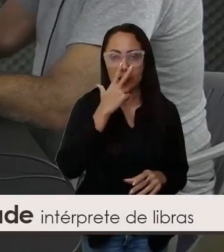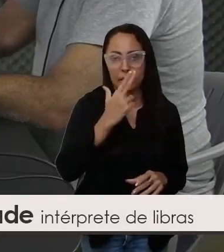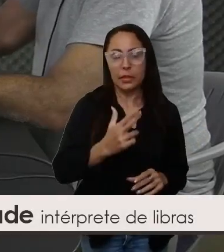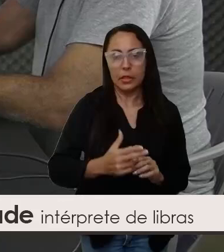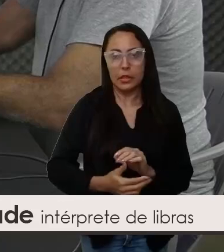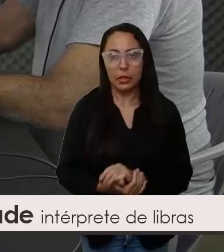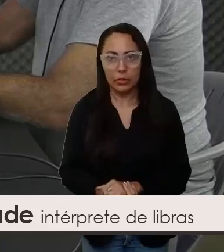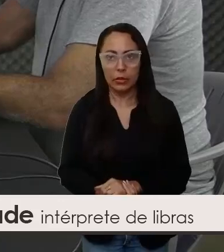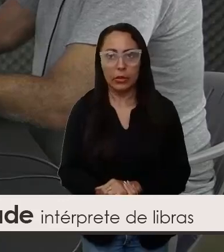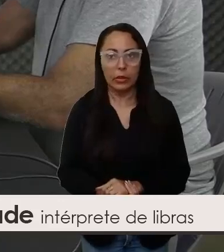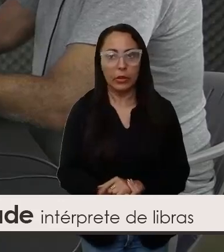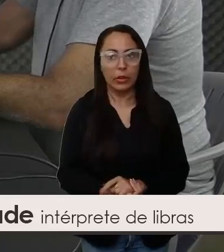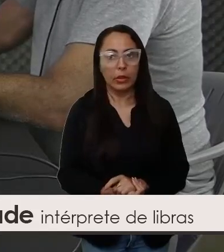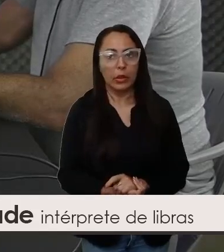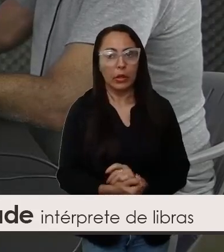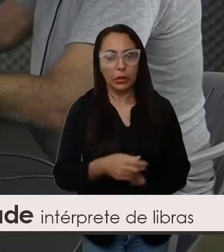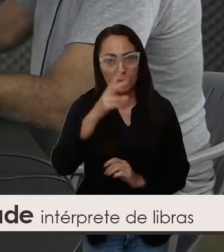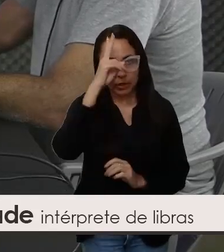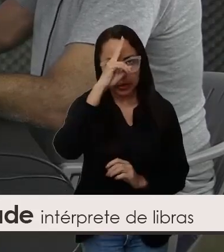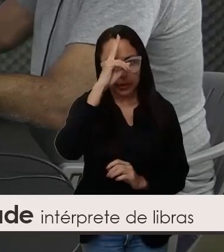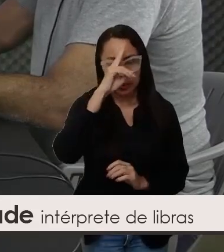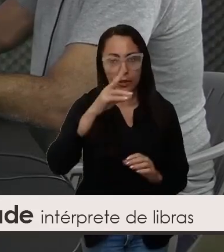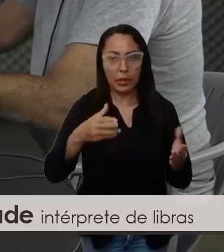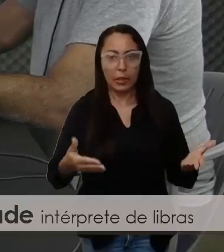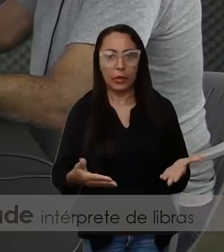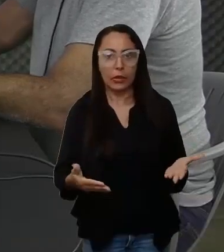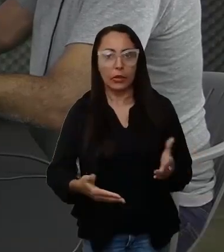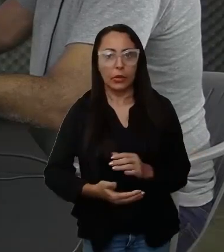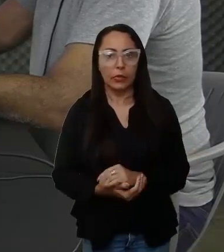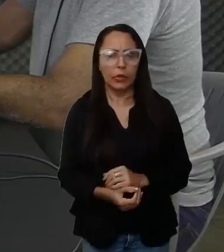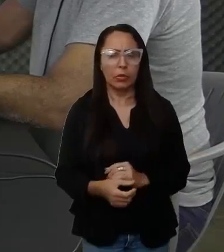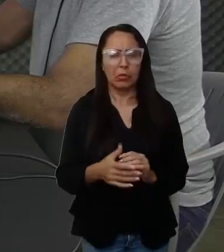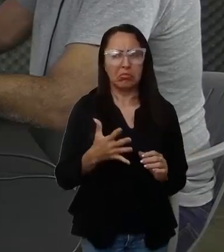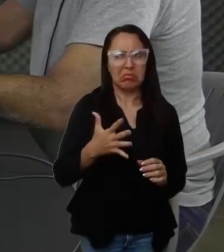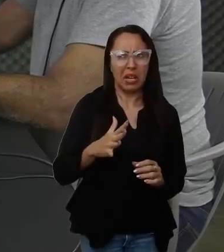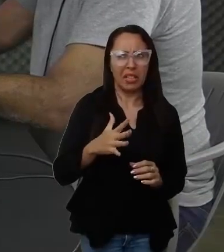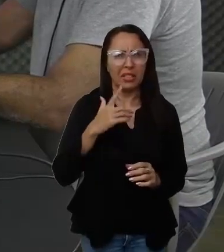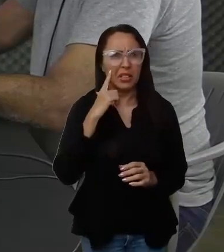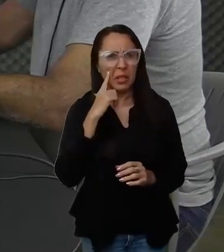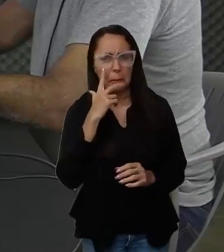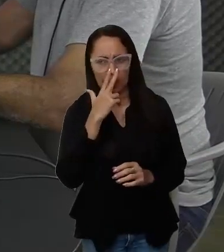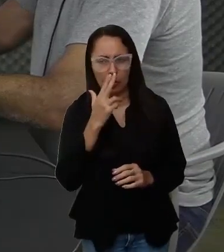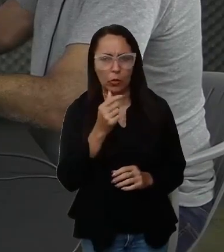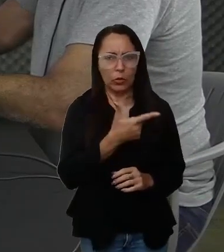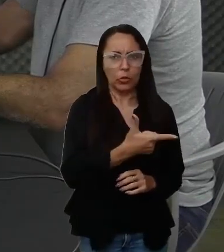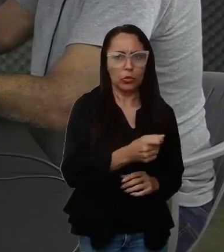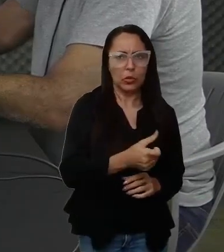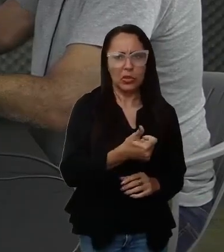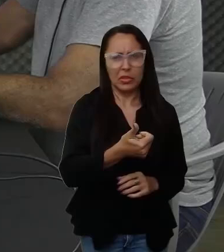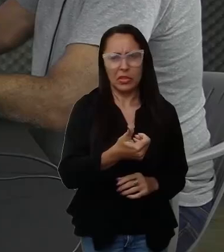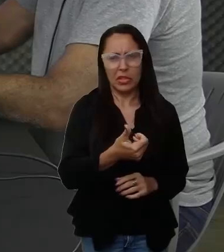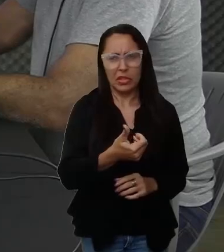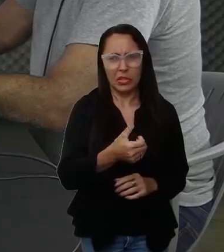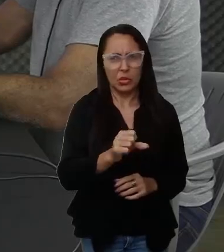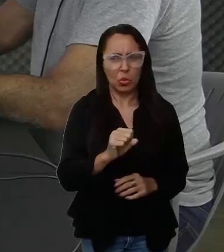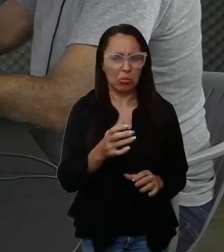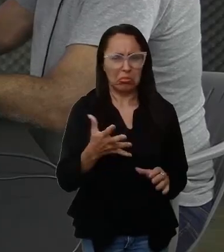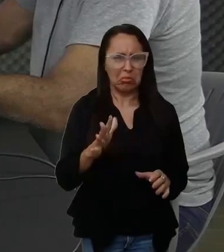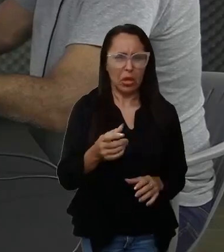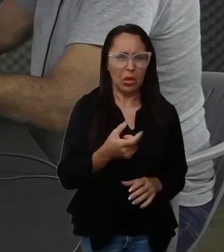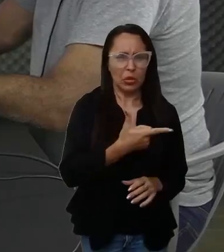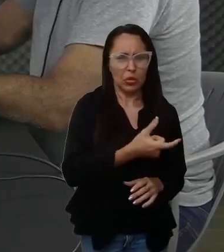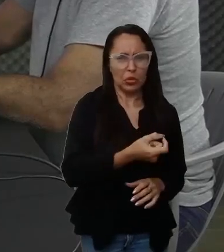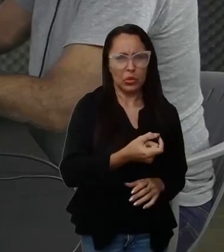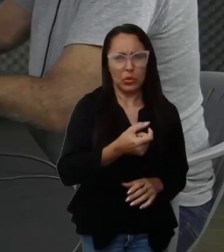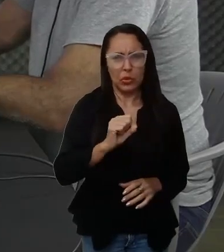estava me lembrando agora, se não me engano foi 2018 ou foi 2016 ou 2018. Ou foi